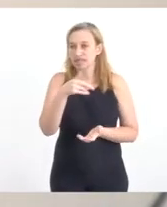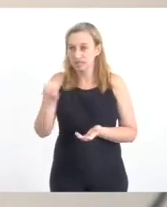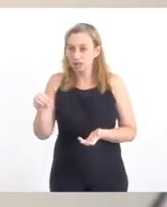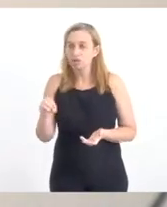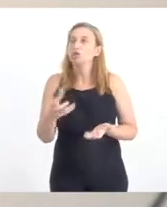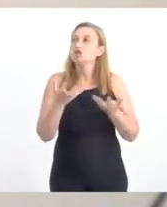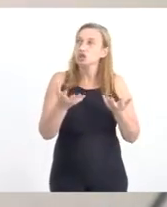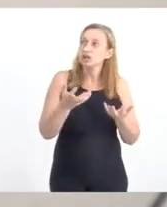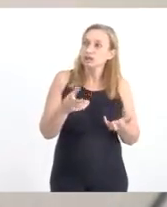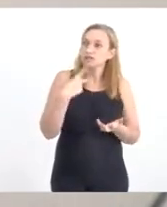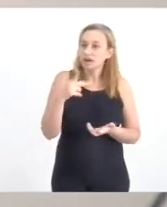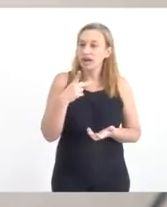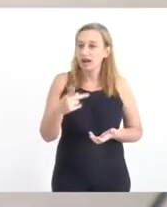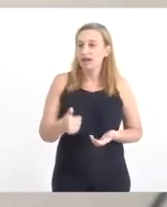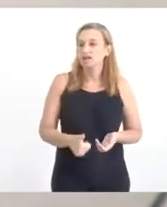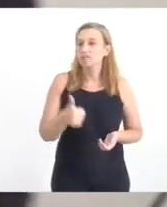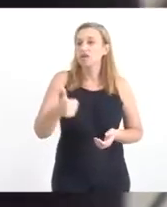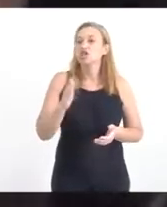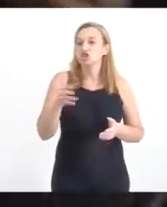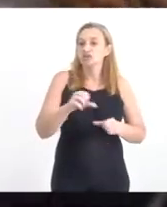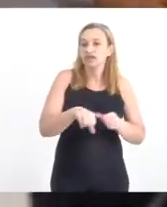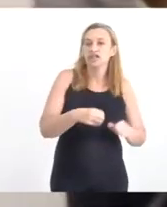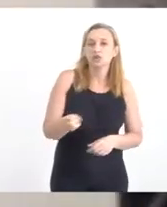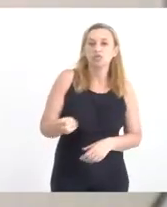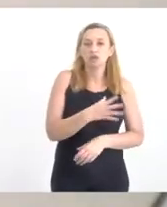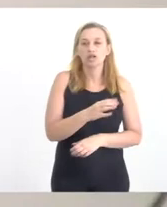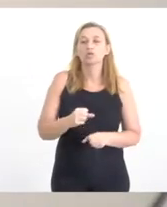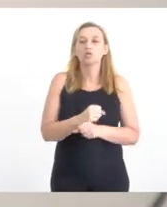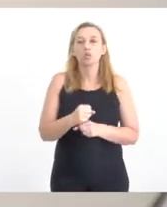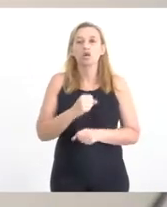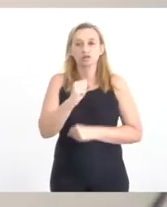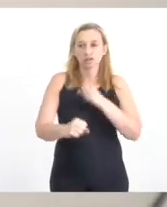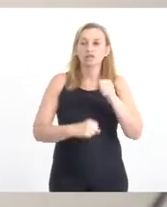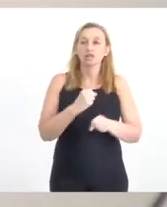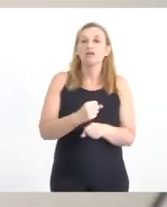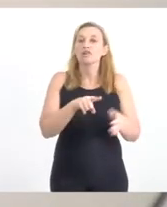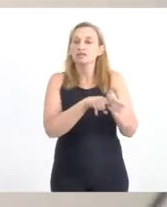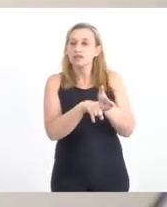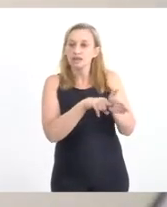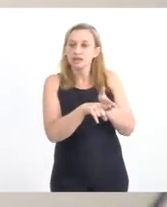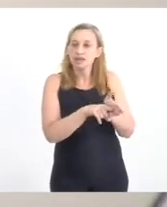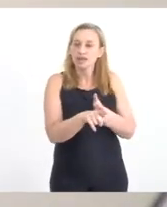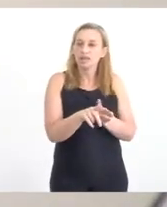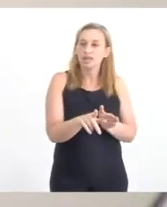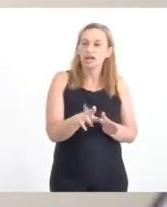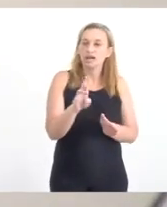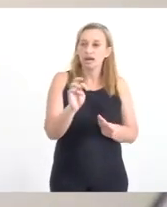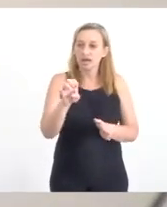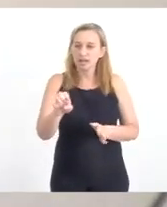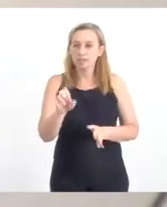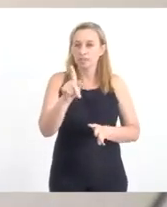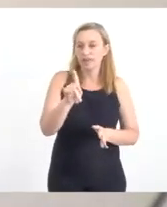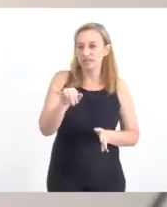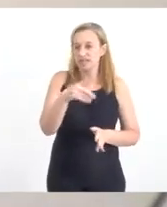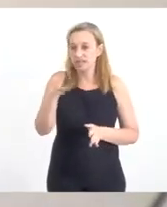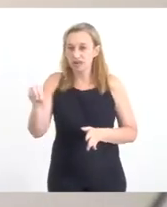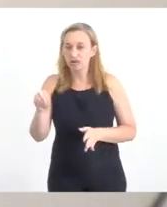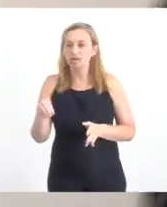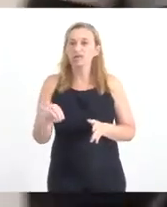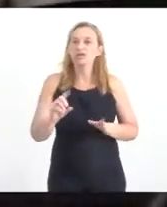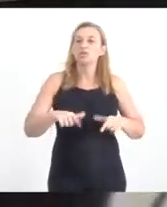já dá Praticamente em primeira mão que ele vai ser renovado por ano que vem a gente vai fazer pesquisa da rede pensam e ação da cidadania